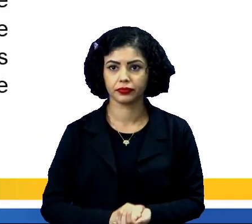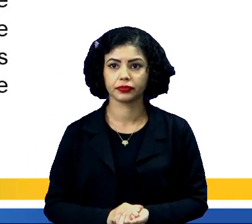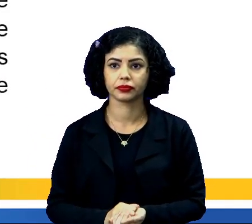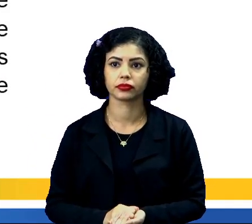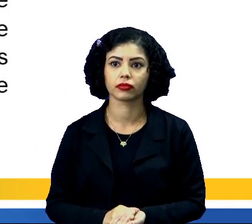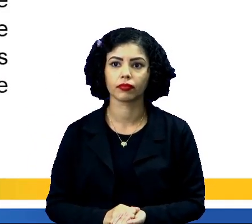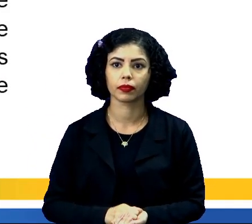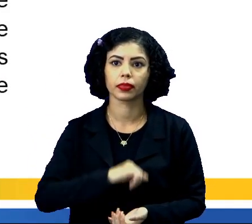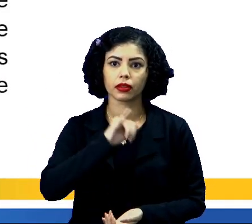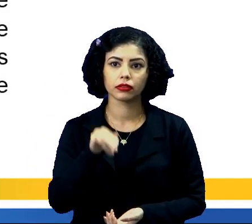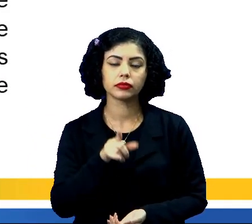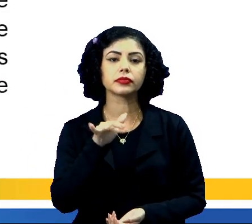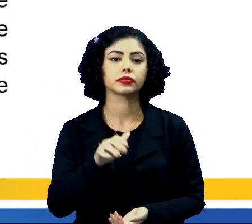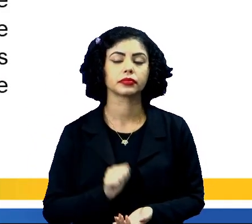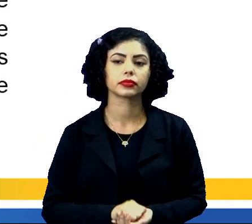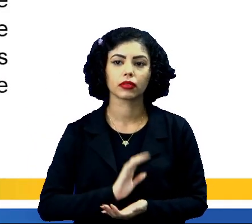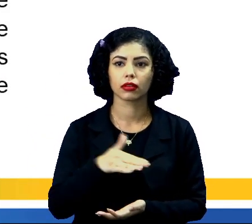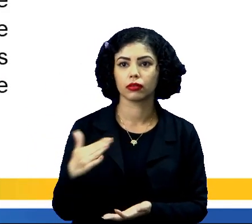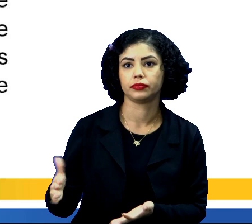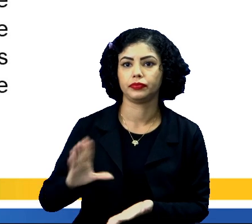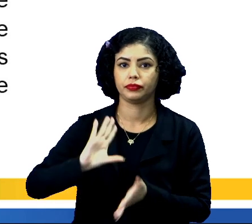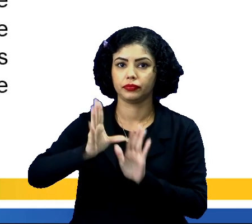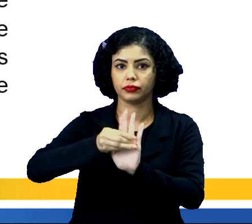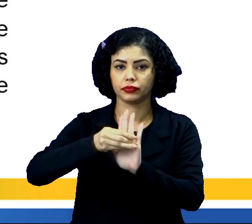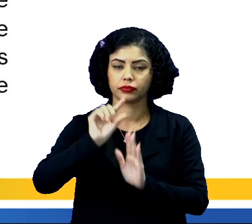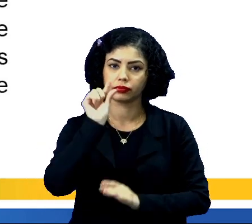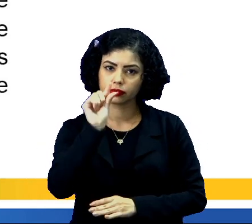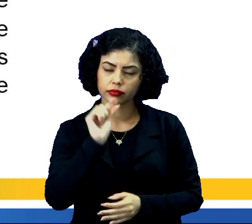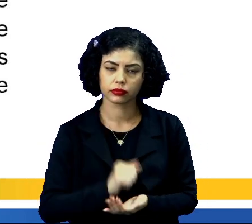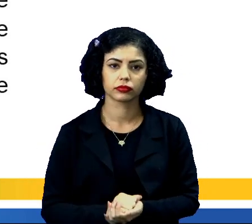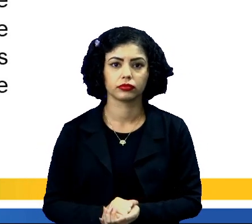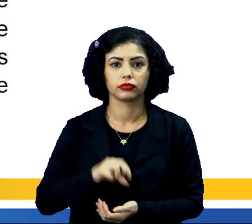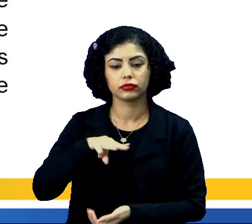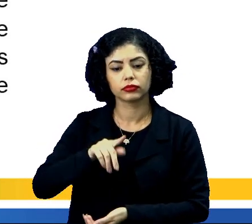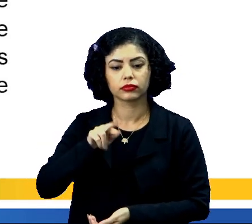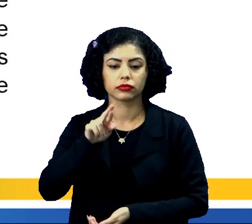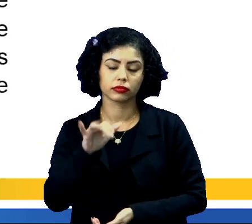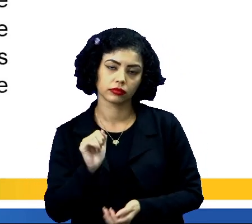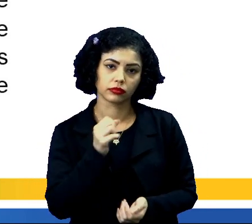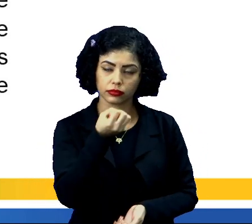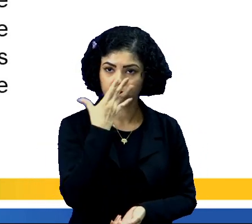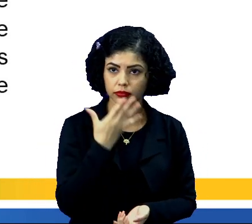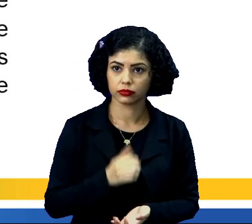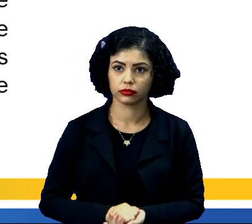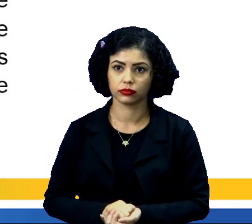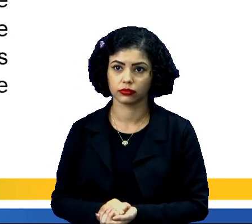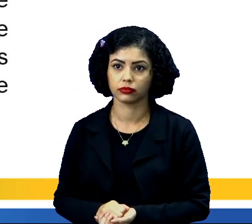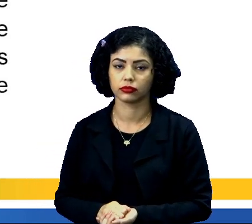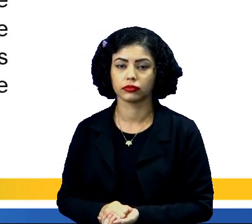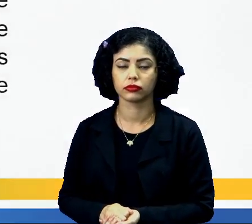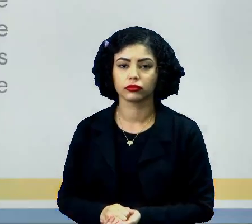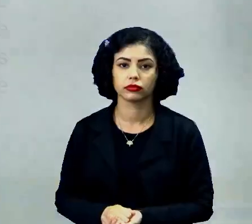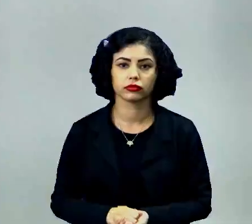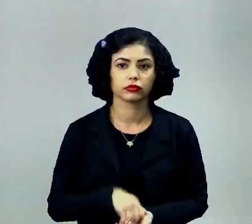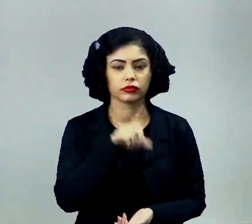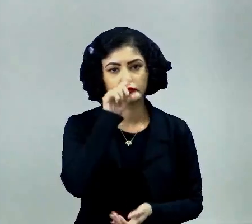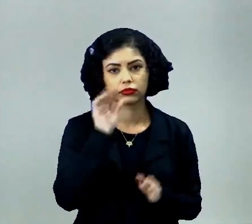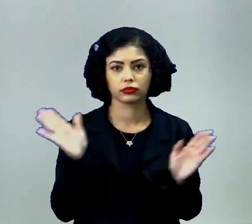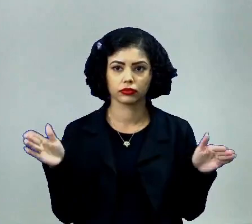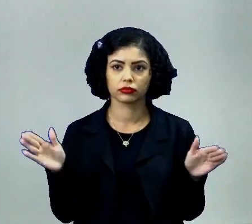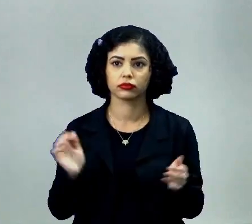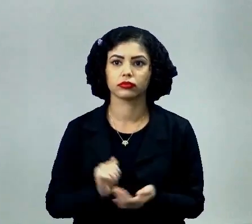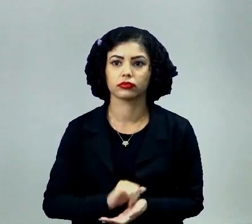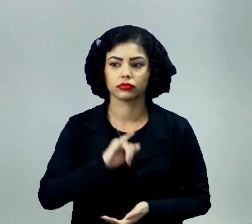alemão Julius Neubronner, quando fixou pequenas máquinas fotográficas em pombos, né? Então, o que